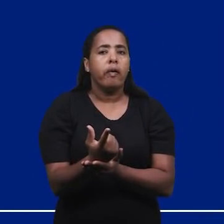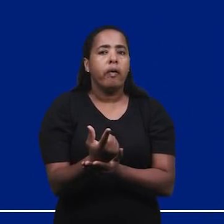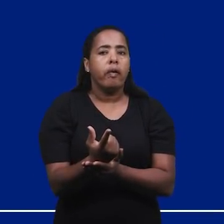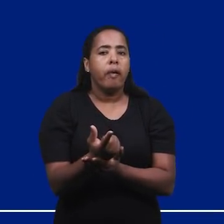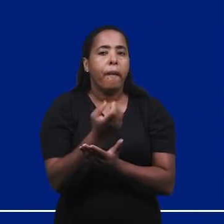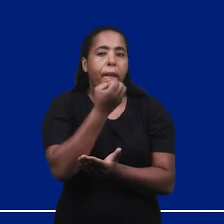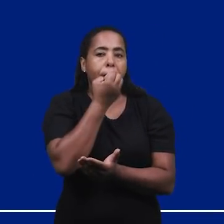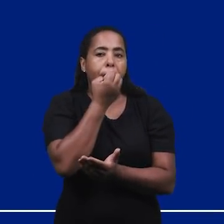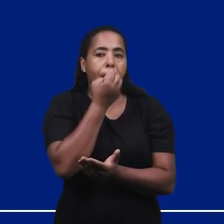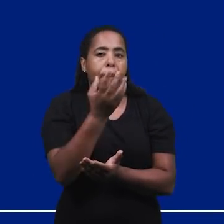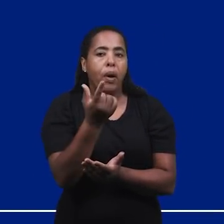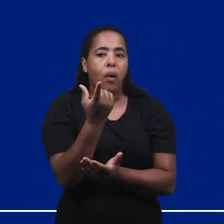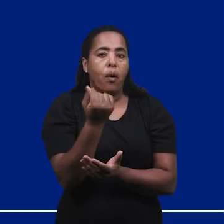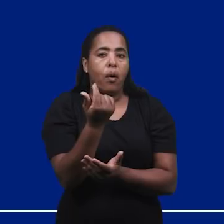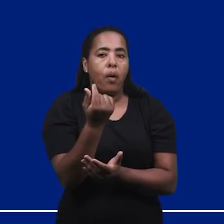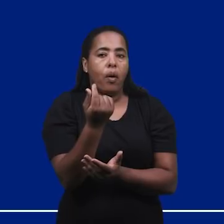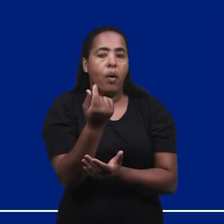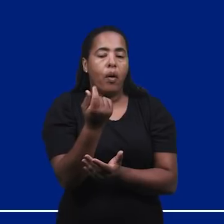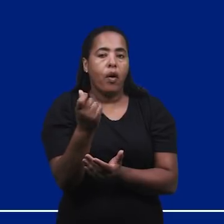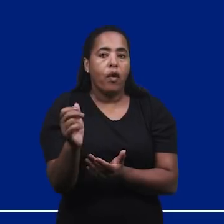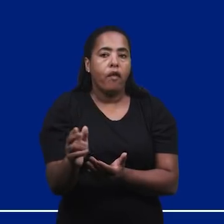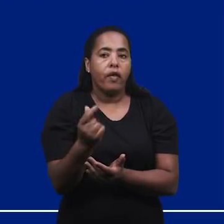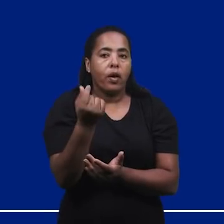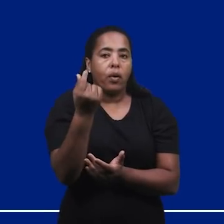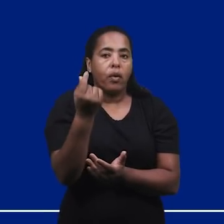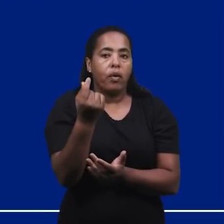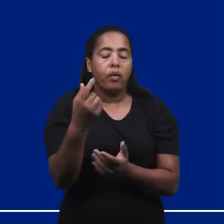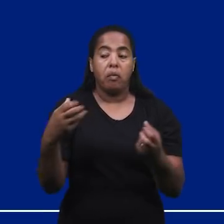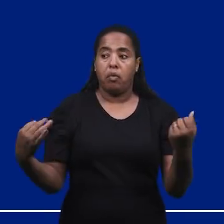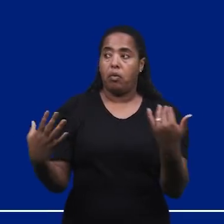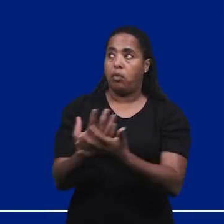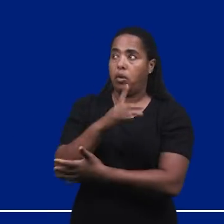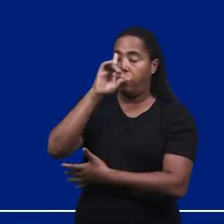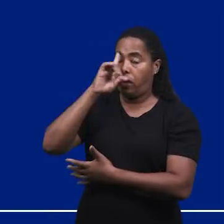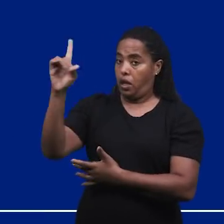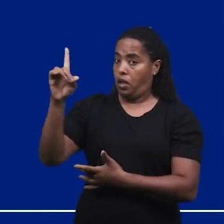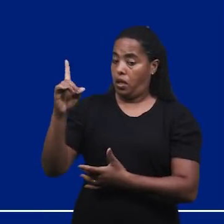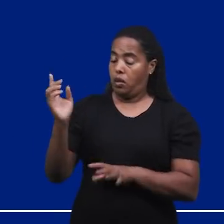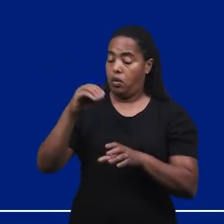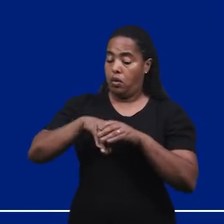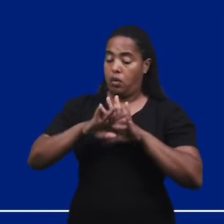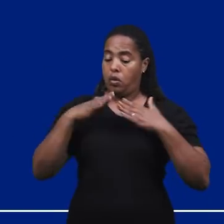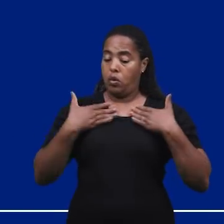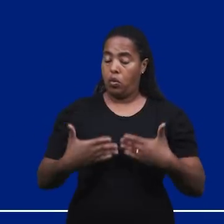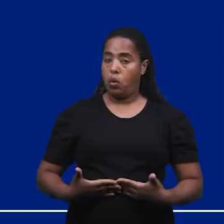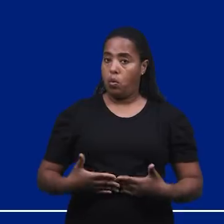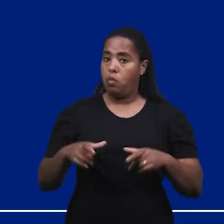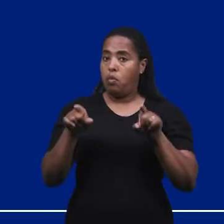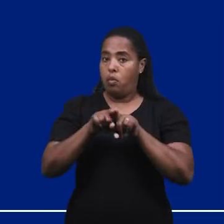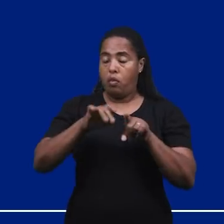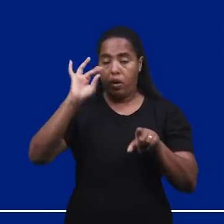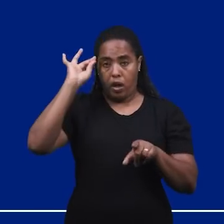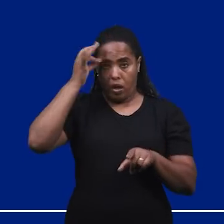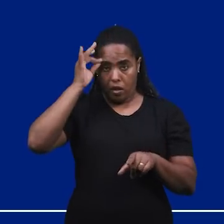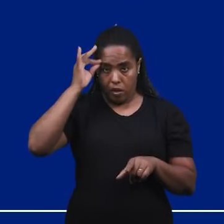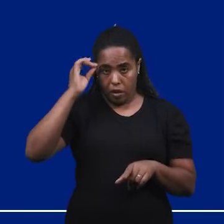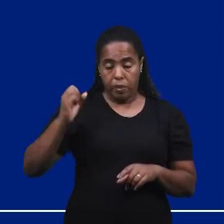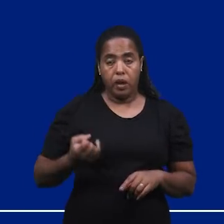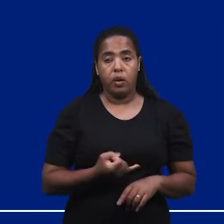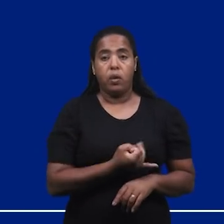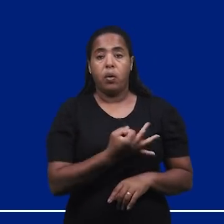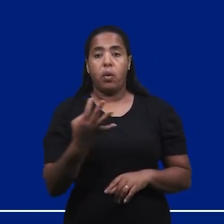bom preço. Glorificai, pois, a Deus no vosso corpo e no vosso espírito, os